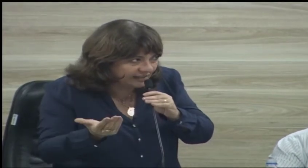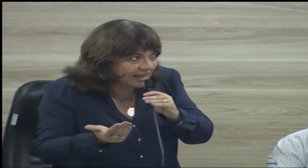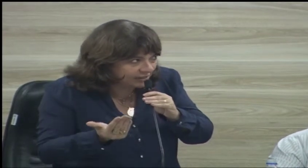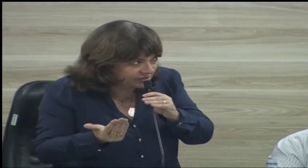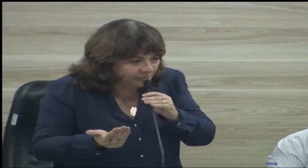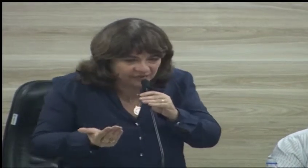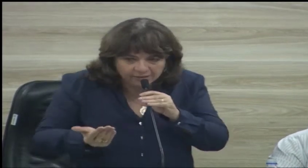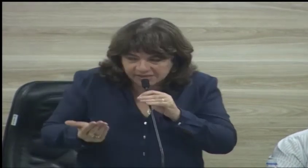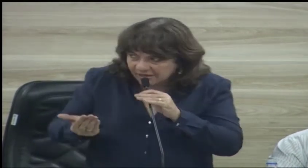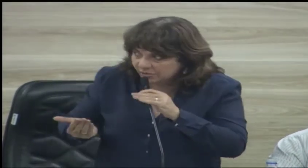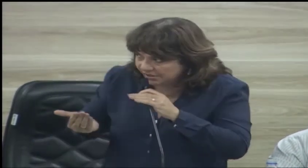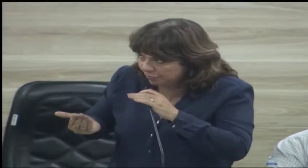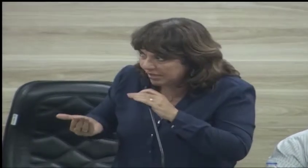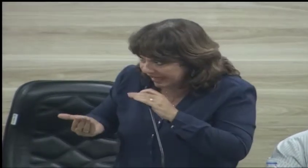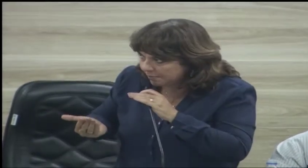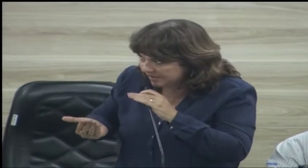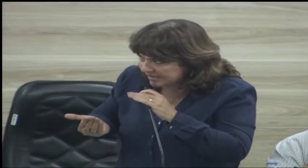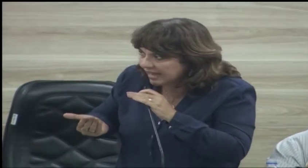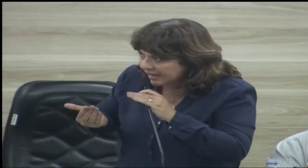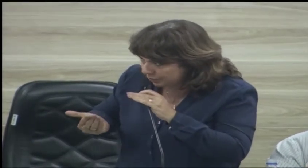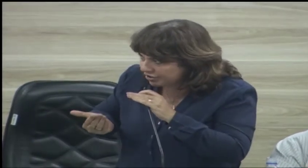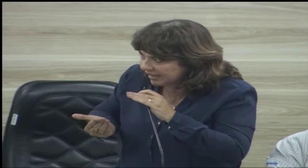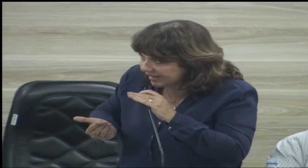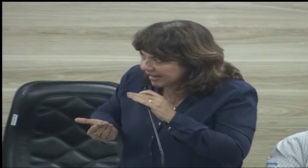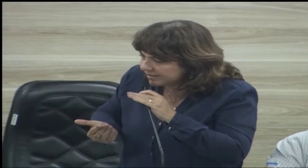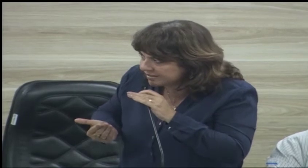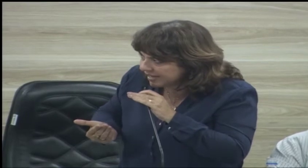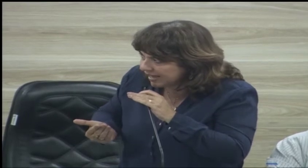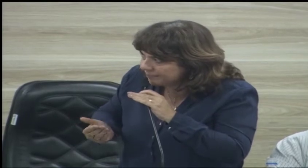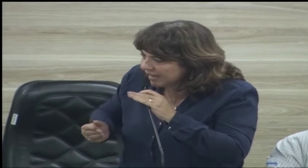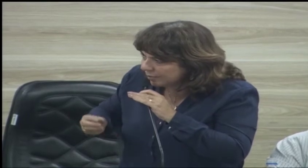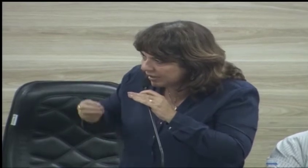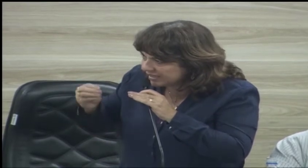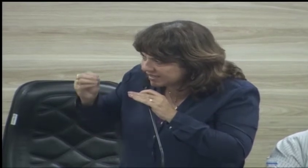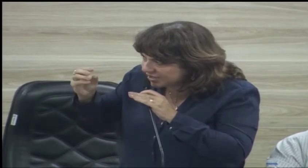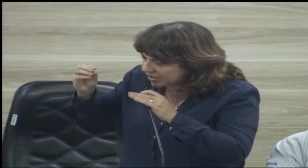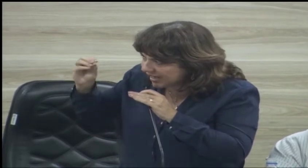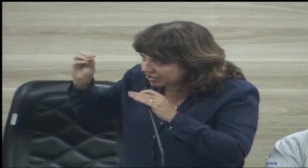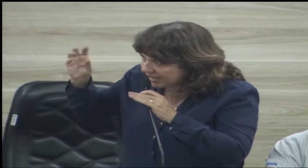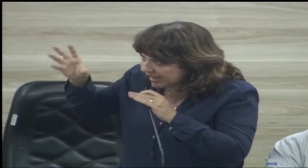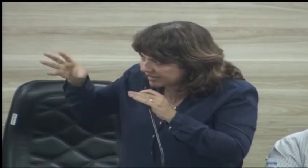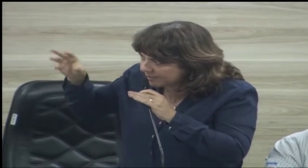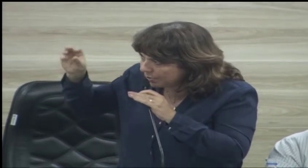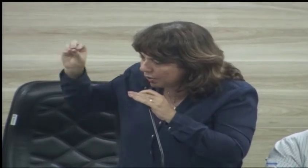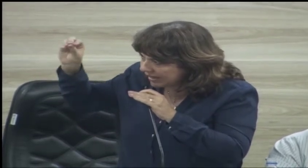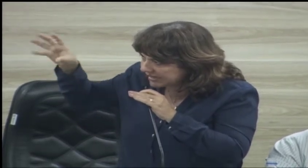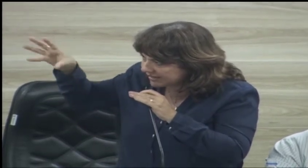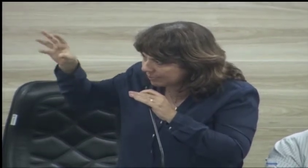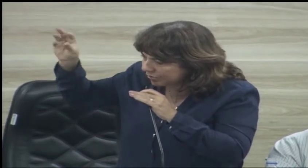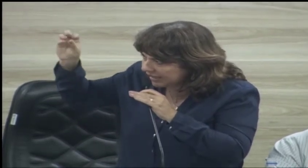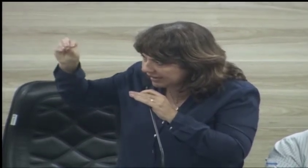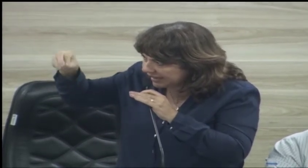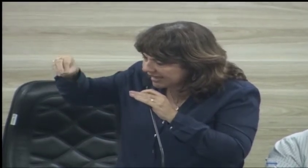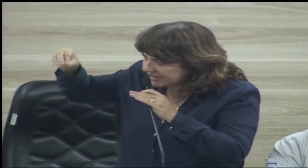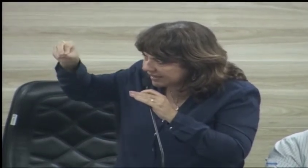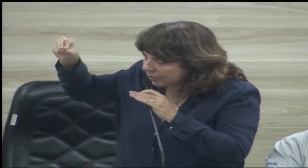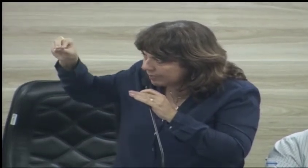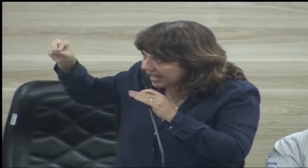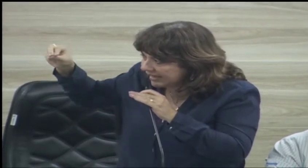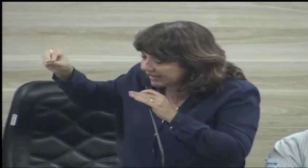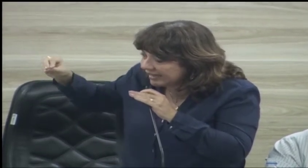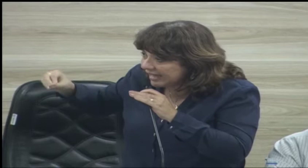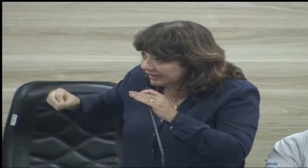no detalhe. Eu sempre falo que isso é coisa de mulher, de pensar nos detalhes, Porque às vezes a gente acha que a casa é boa, a casa está bonita, a casa